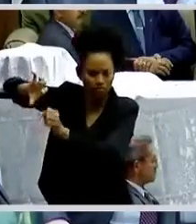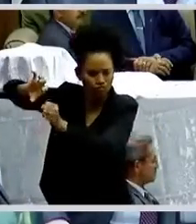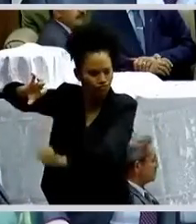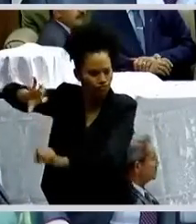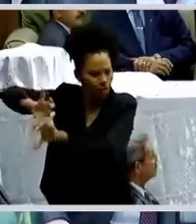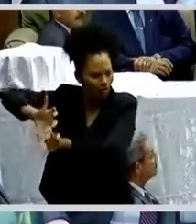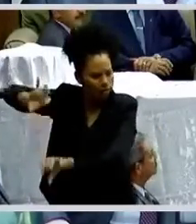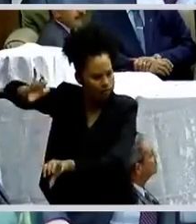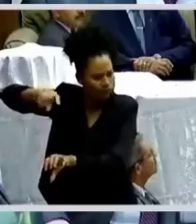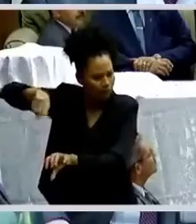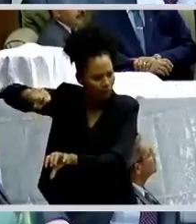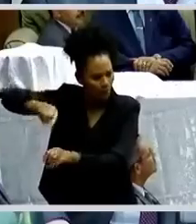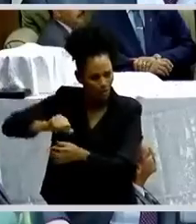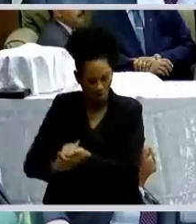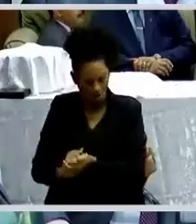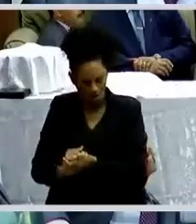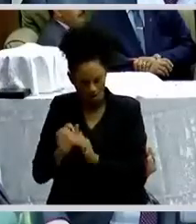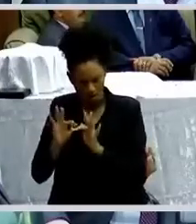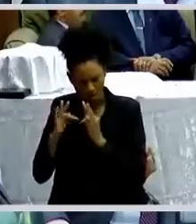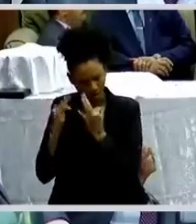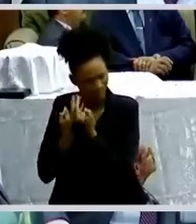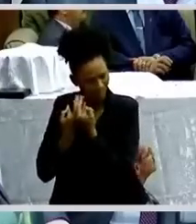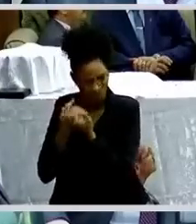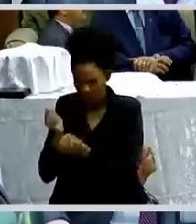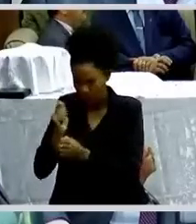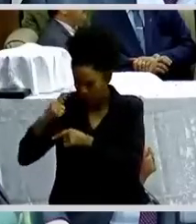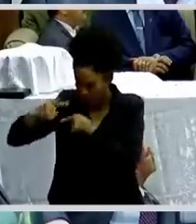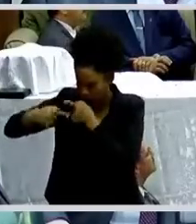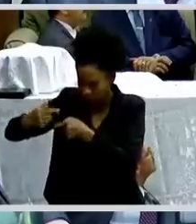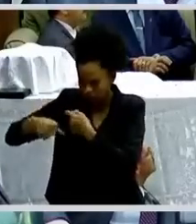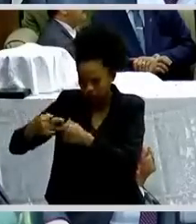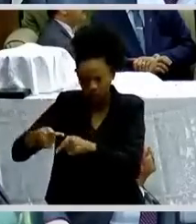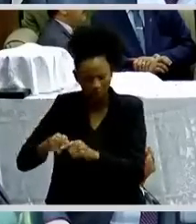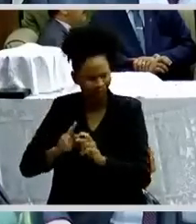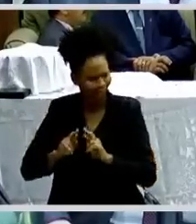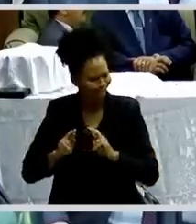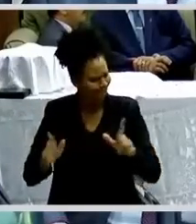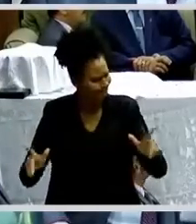a dinastia de Davi já não era mais a mesma.